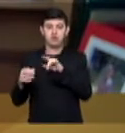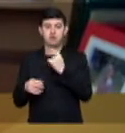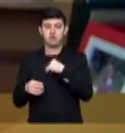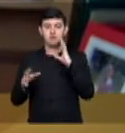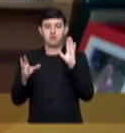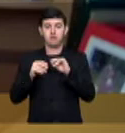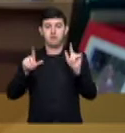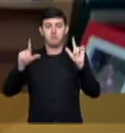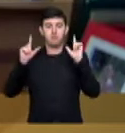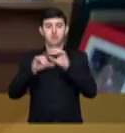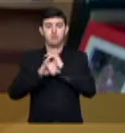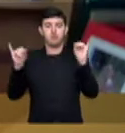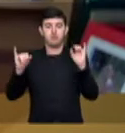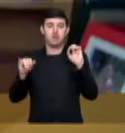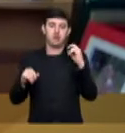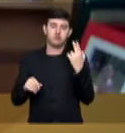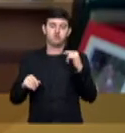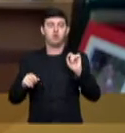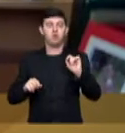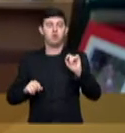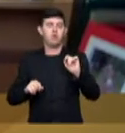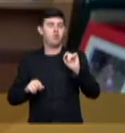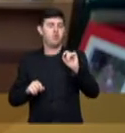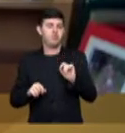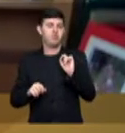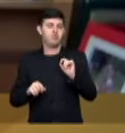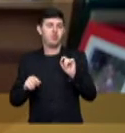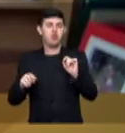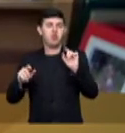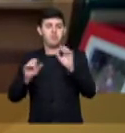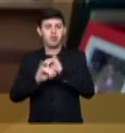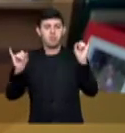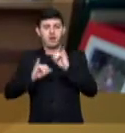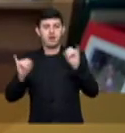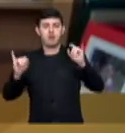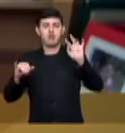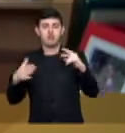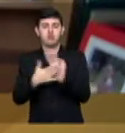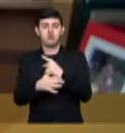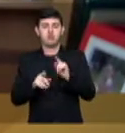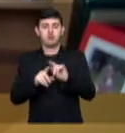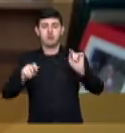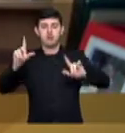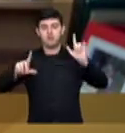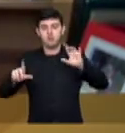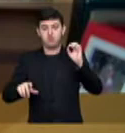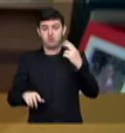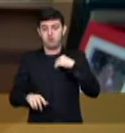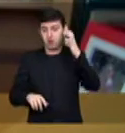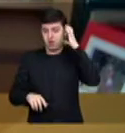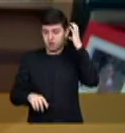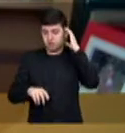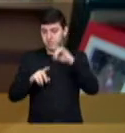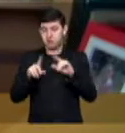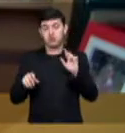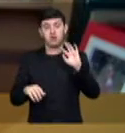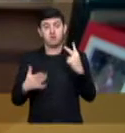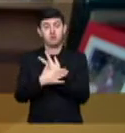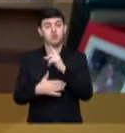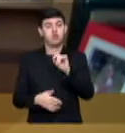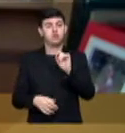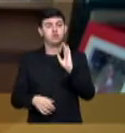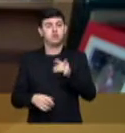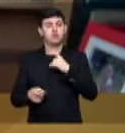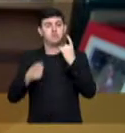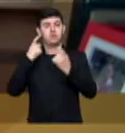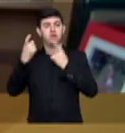ou propaganda se faça em rádio e TV. A lei atual, senhores ministros, senhoras ministras, ela se ocupa exclusivamente com a